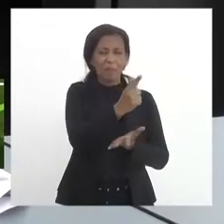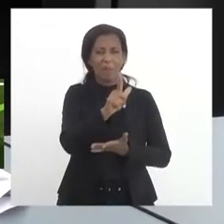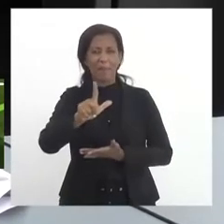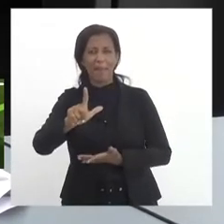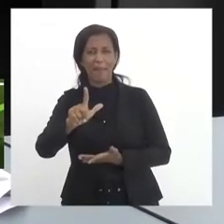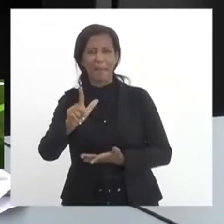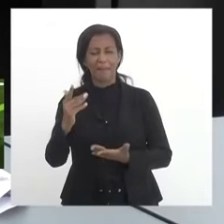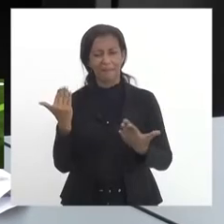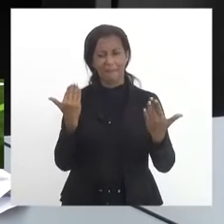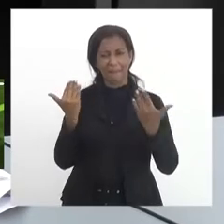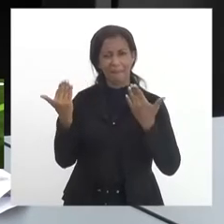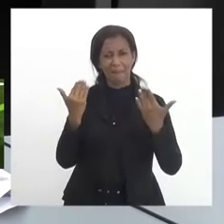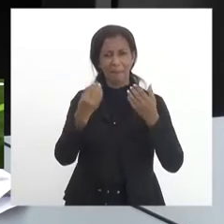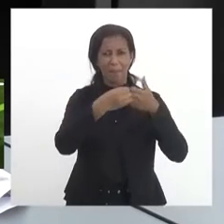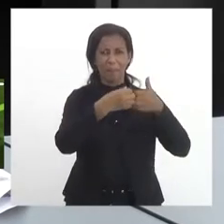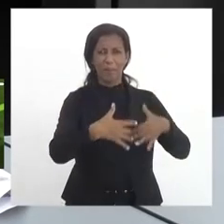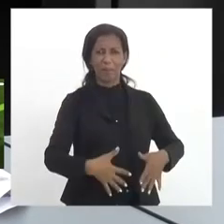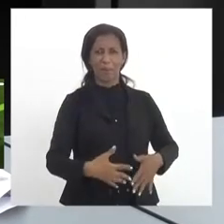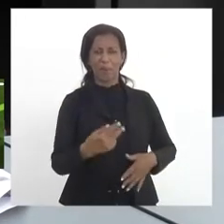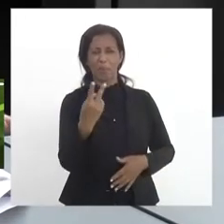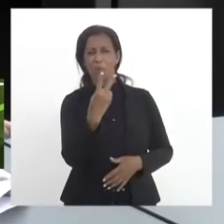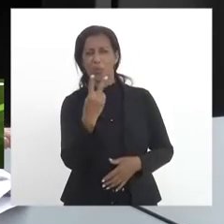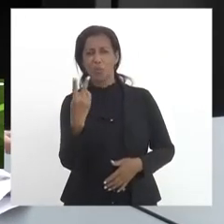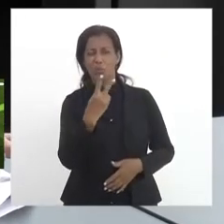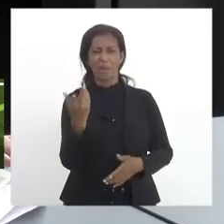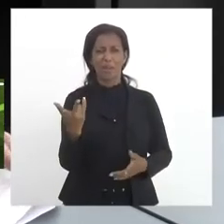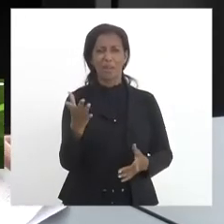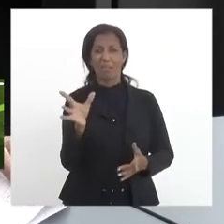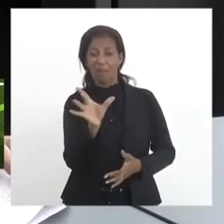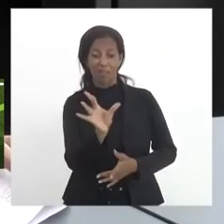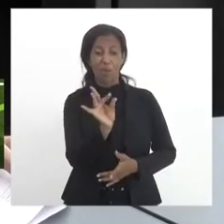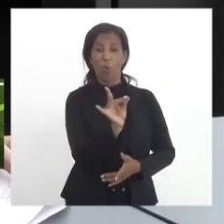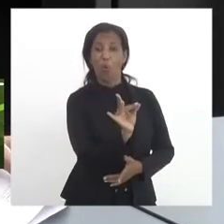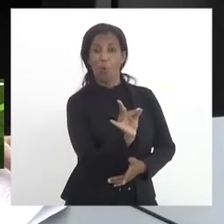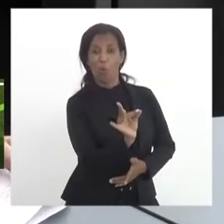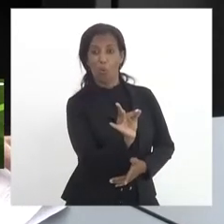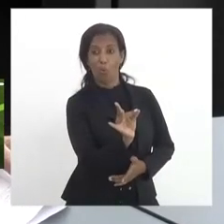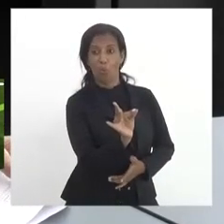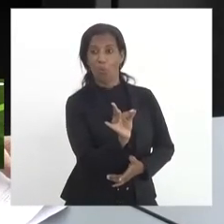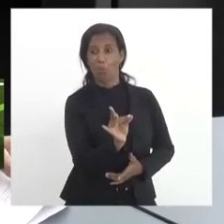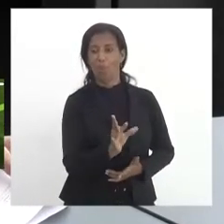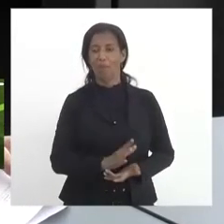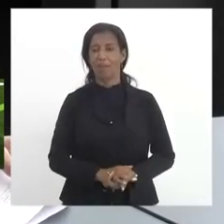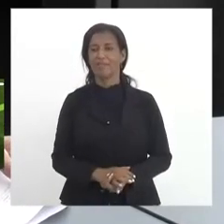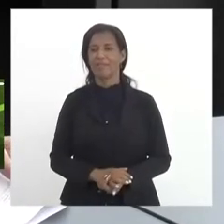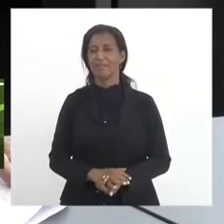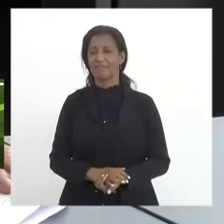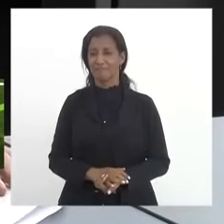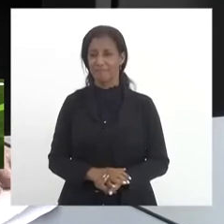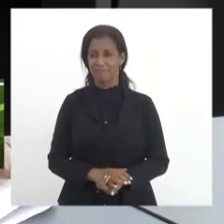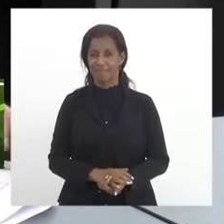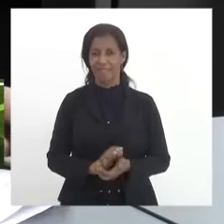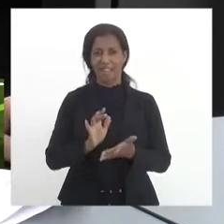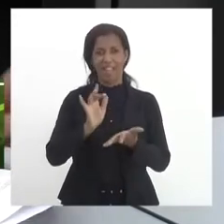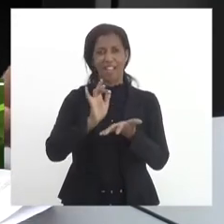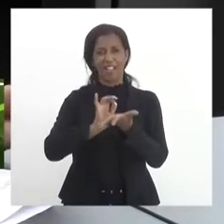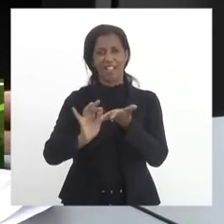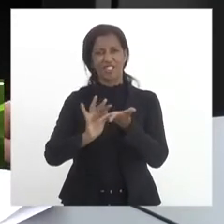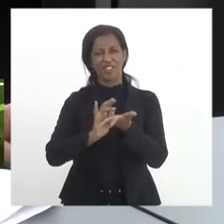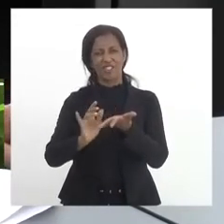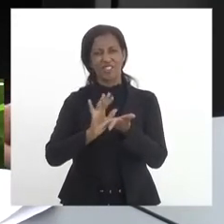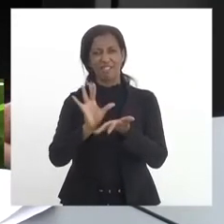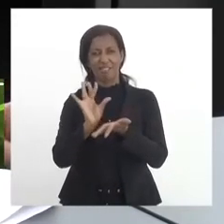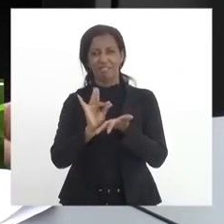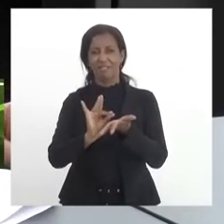similares, prejudicado por duas leis distintas. Aqui grudou aqui na digitalização uma com outra, mas